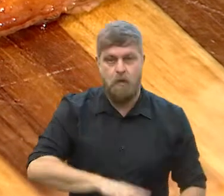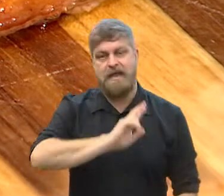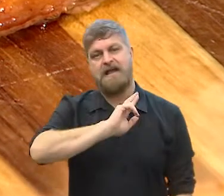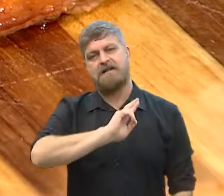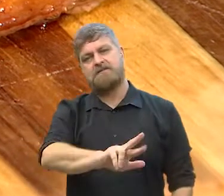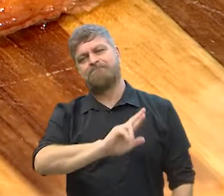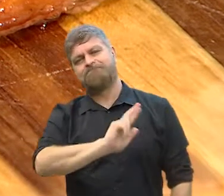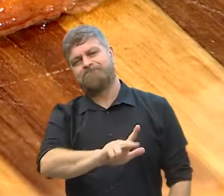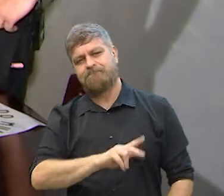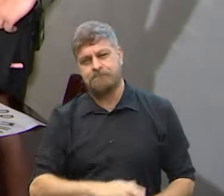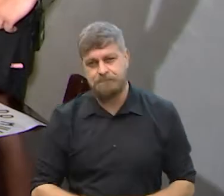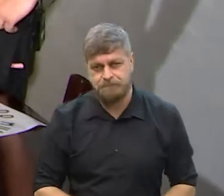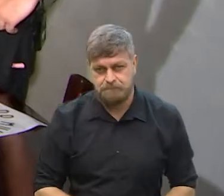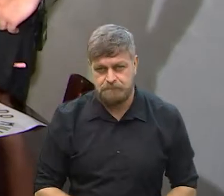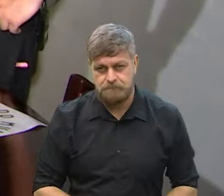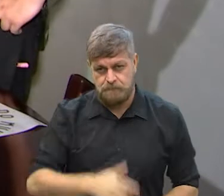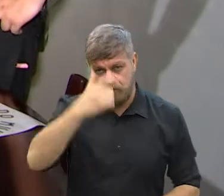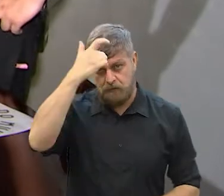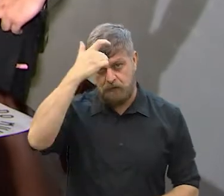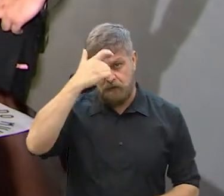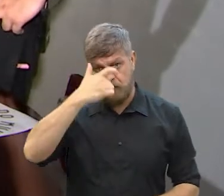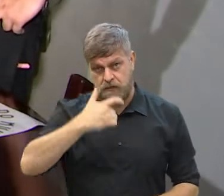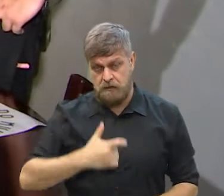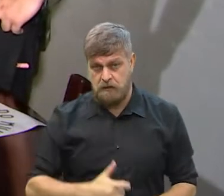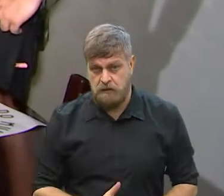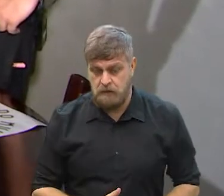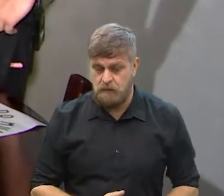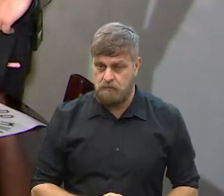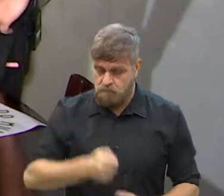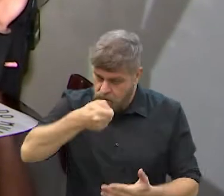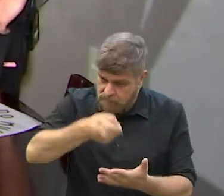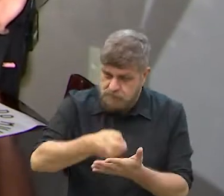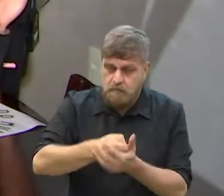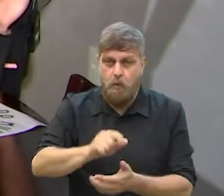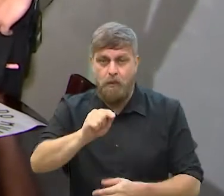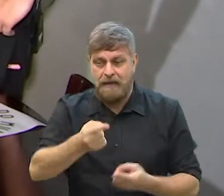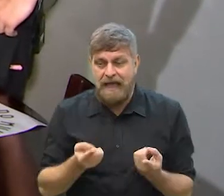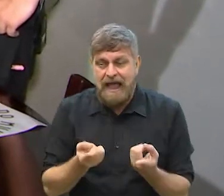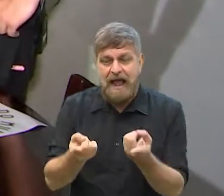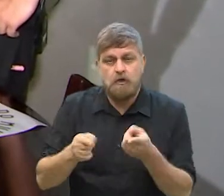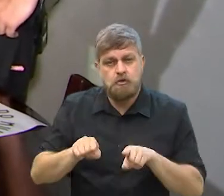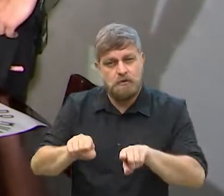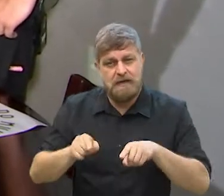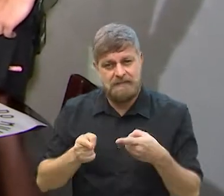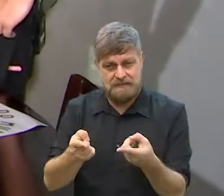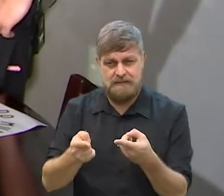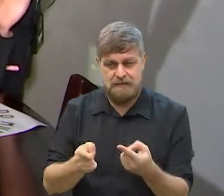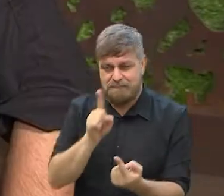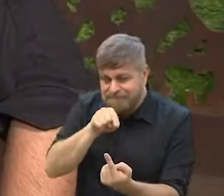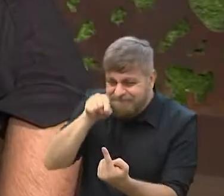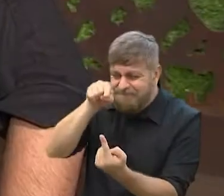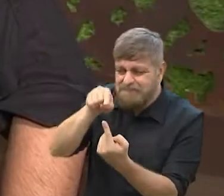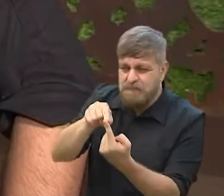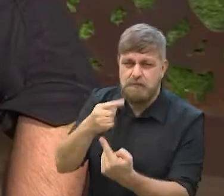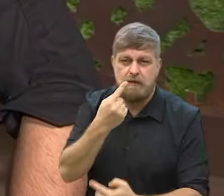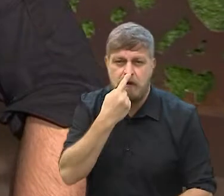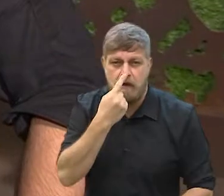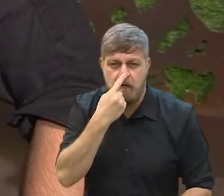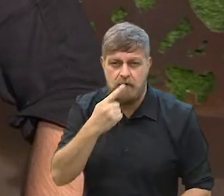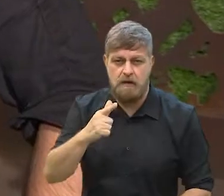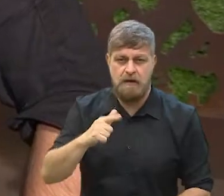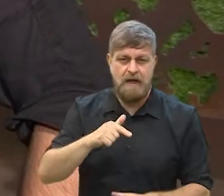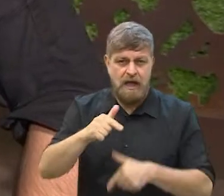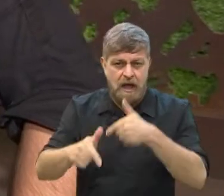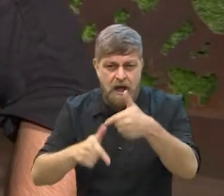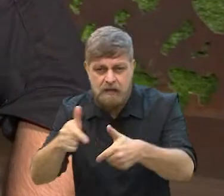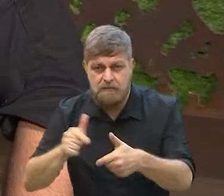dela. Eu acentuo muito e firmo muito a churrasqueira, por quê? Porque a gente trabalha